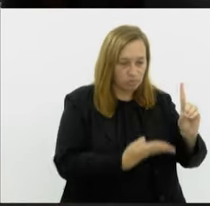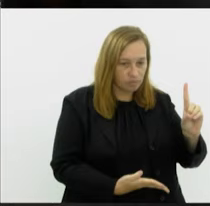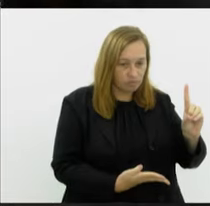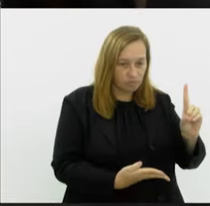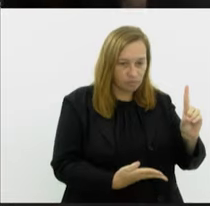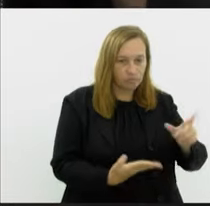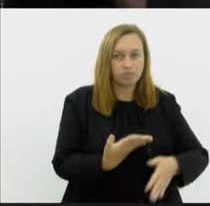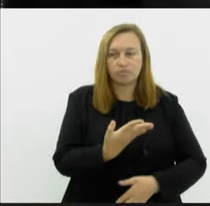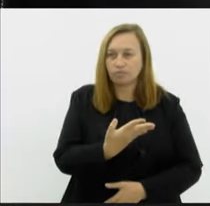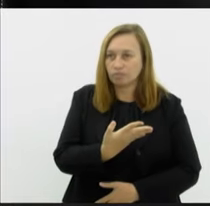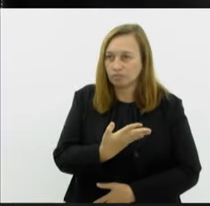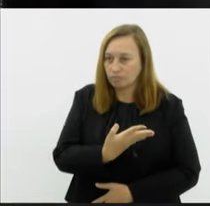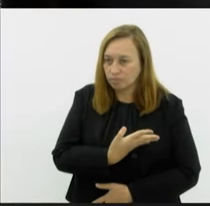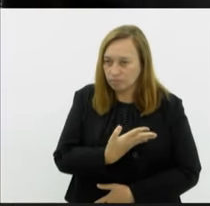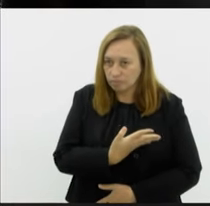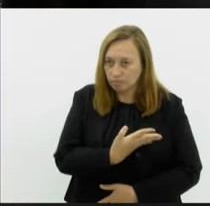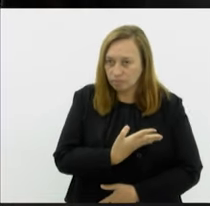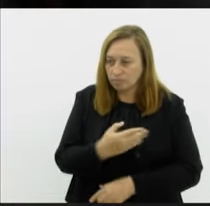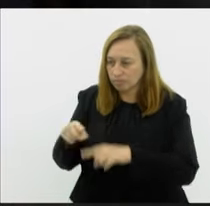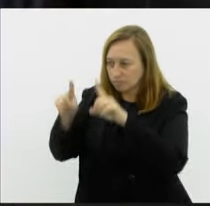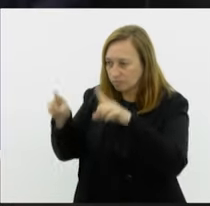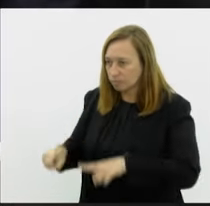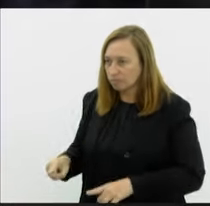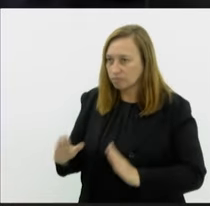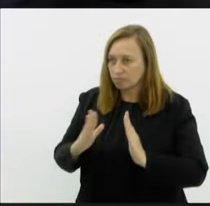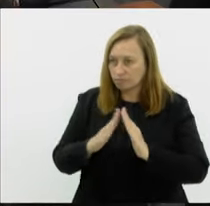ao nosso querido servidor da casa.